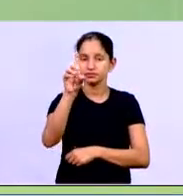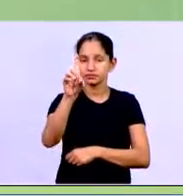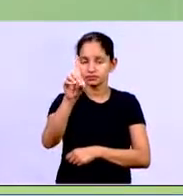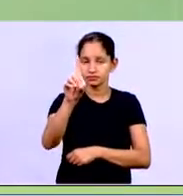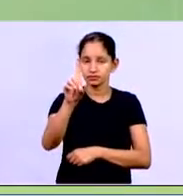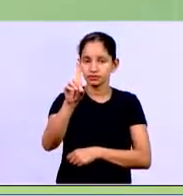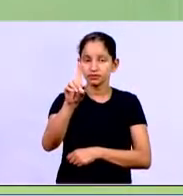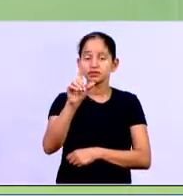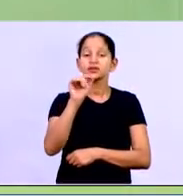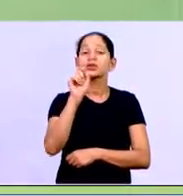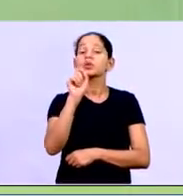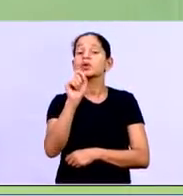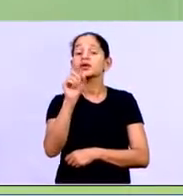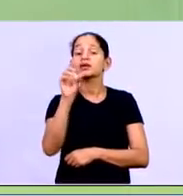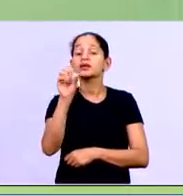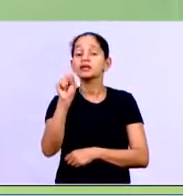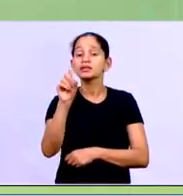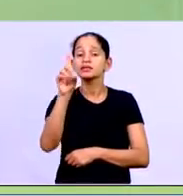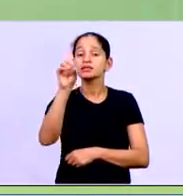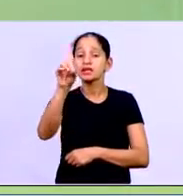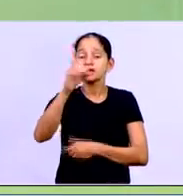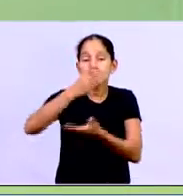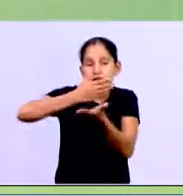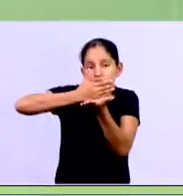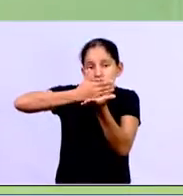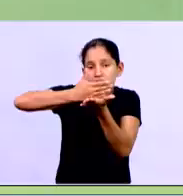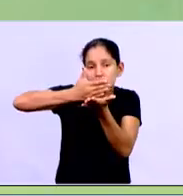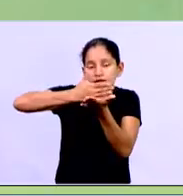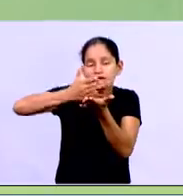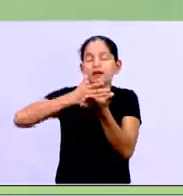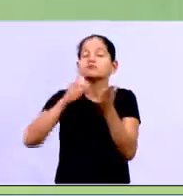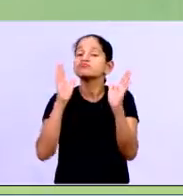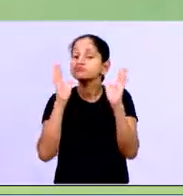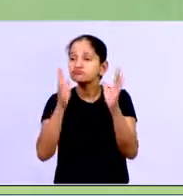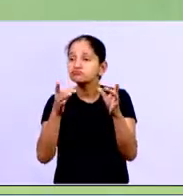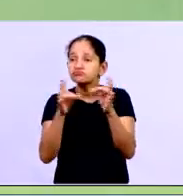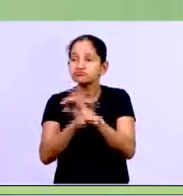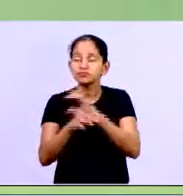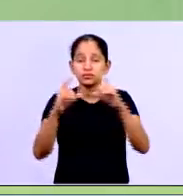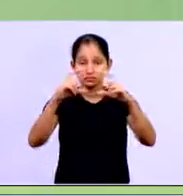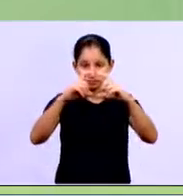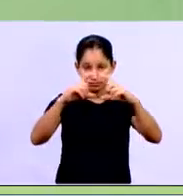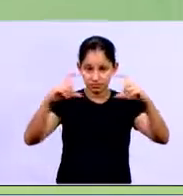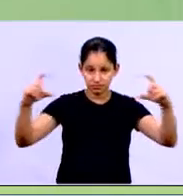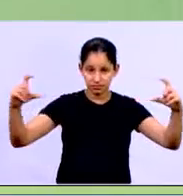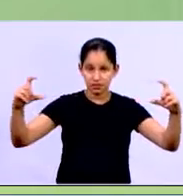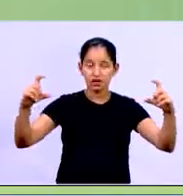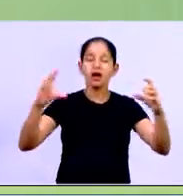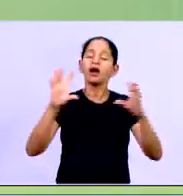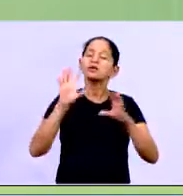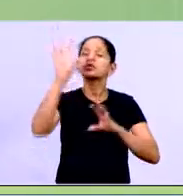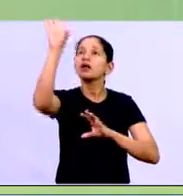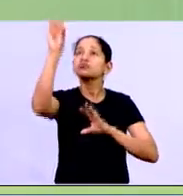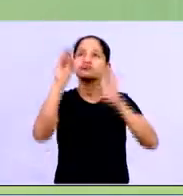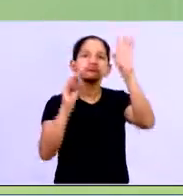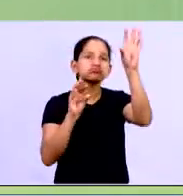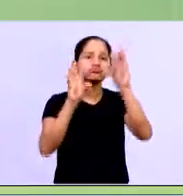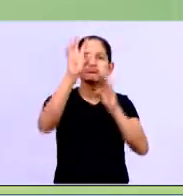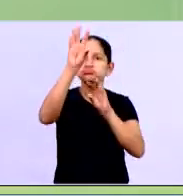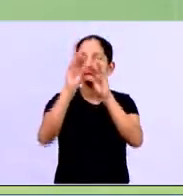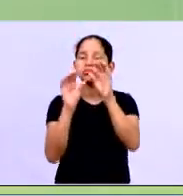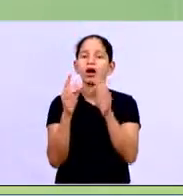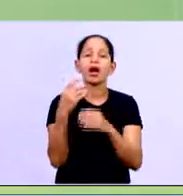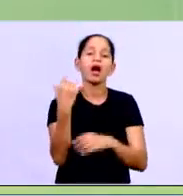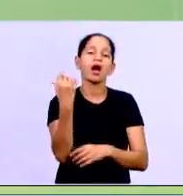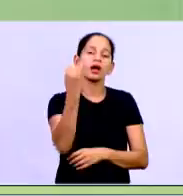ter dúvida, é o saldo devedor inicial. E a equação é esta. O que eu vou fazer? Cada informação no seu respectivo